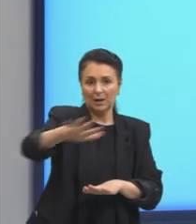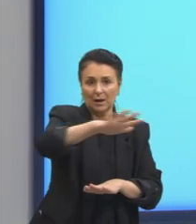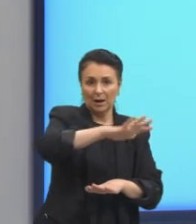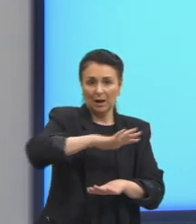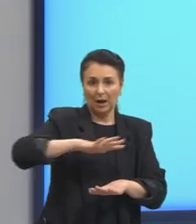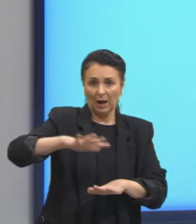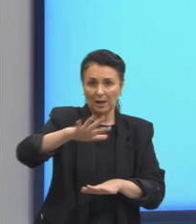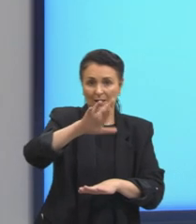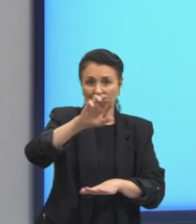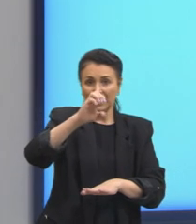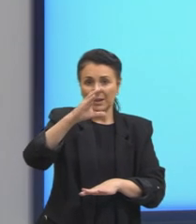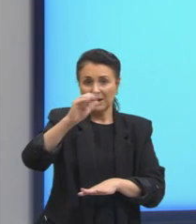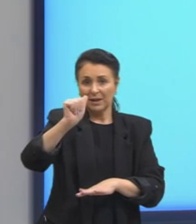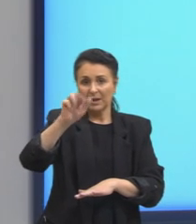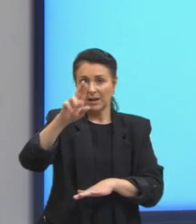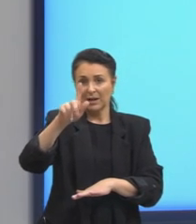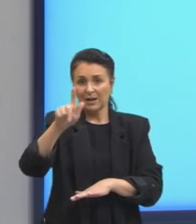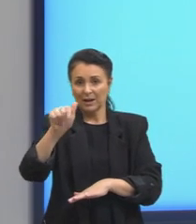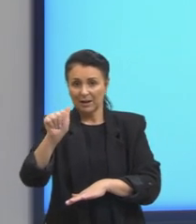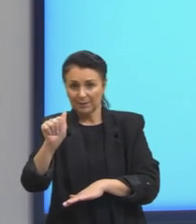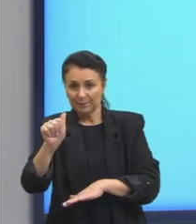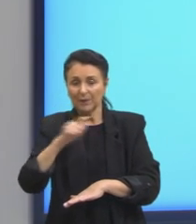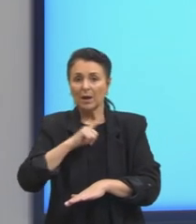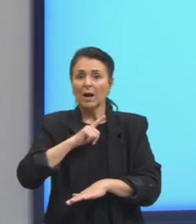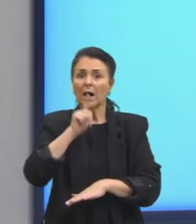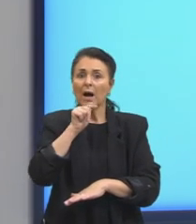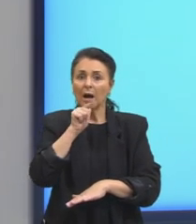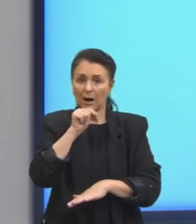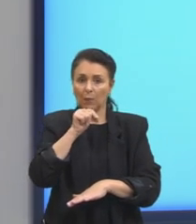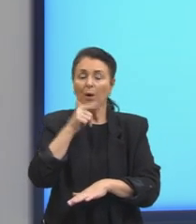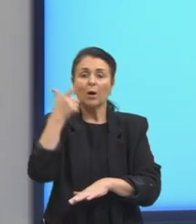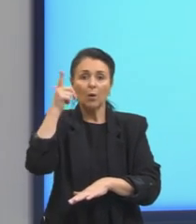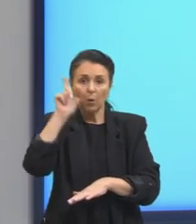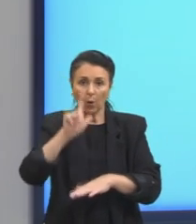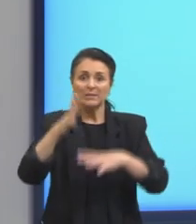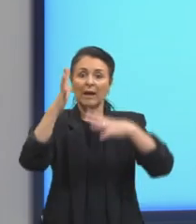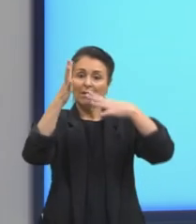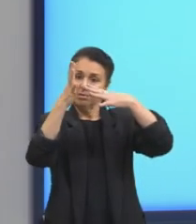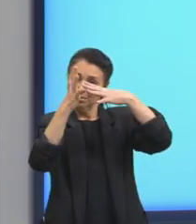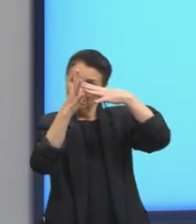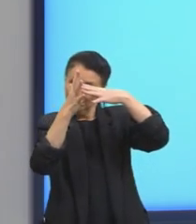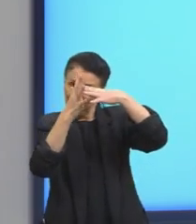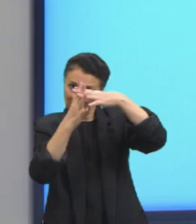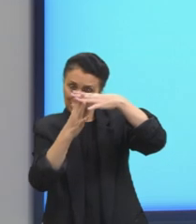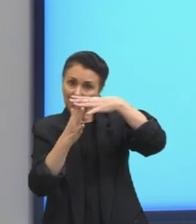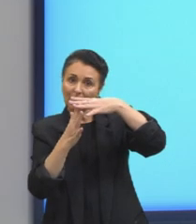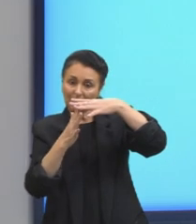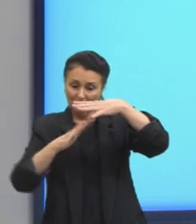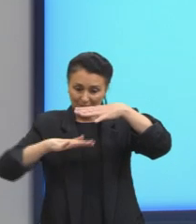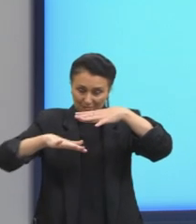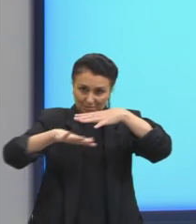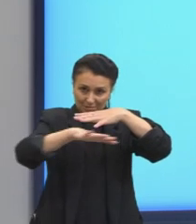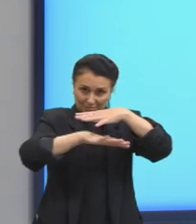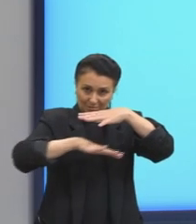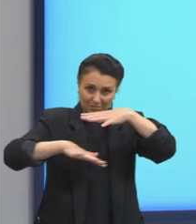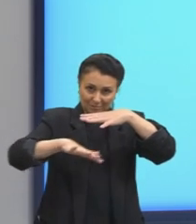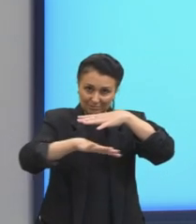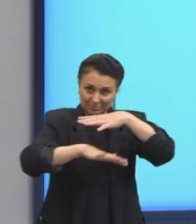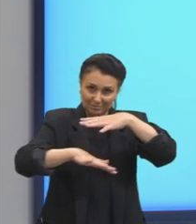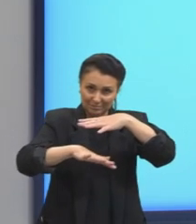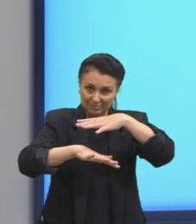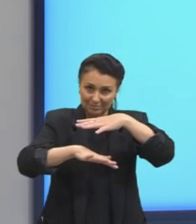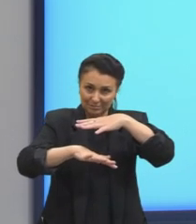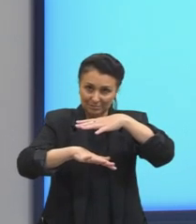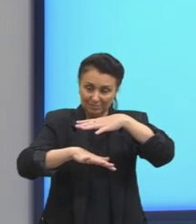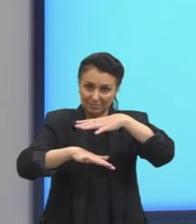recarga Isso quer dizer uma área porosa que a água vai conseguir ter colar ela vai conseguir entrar dentro do nosso querido